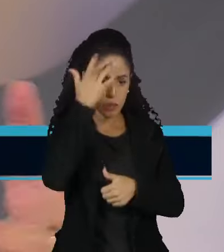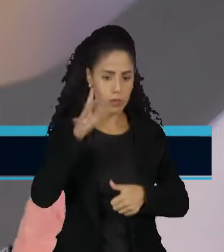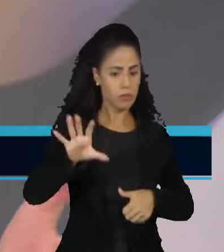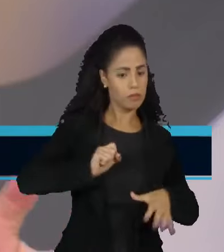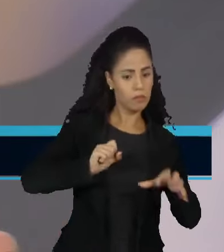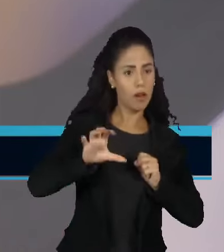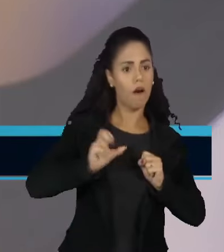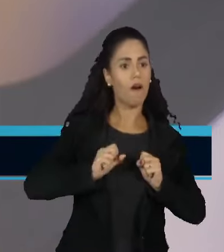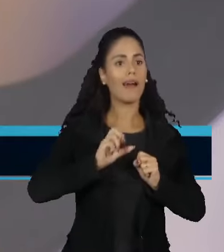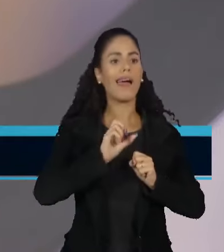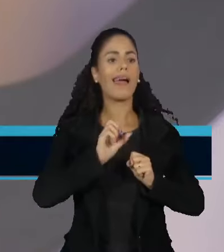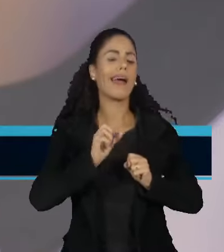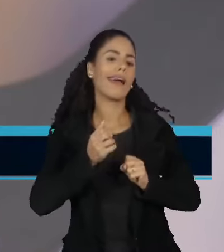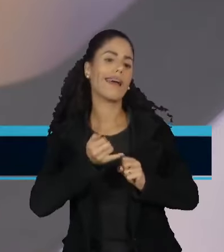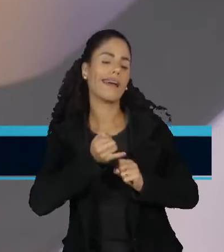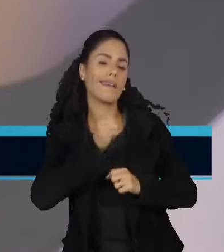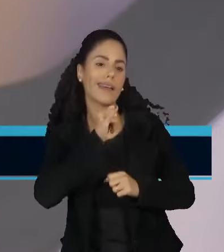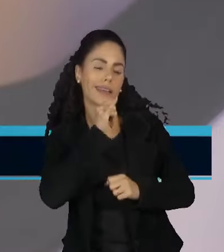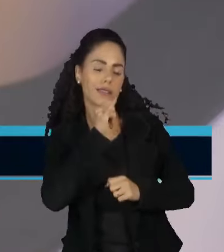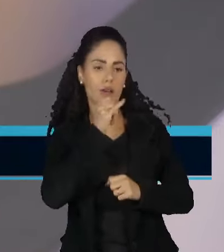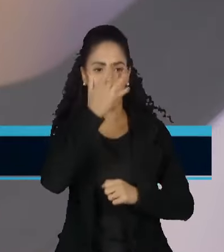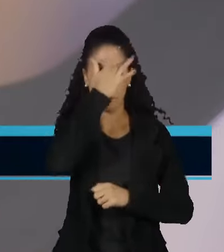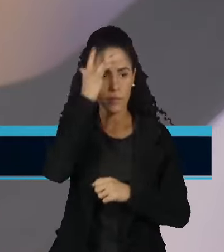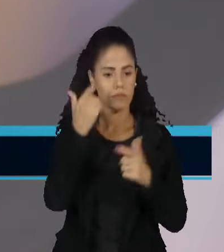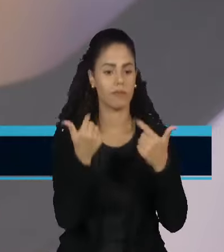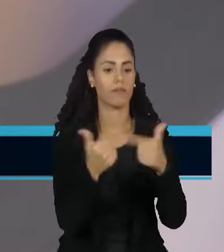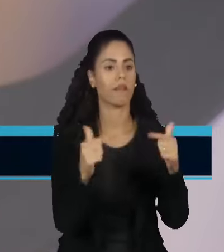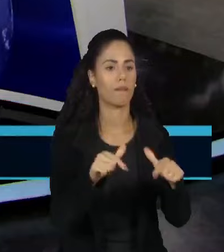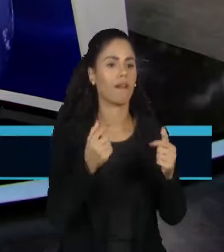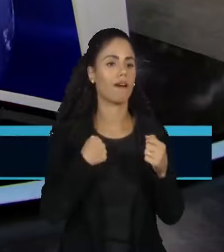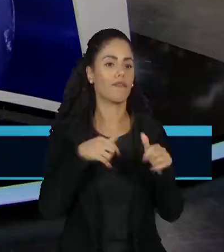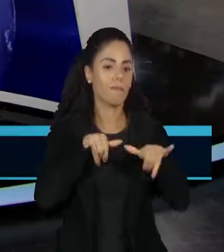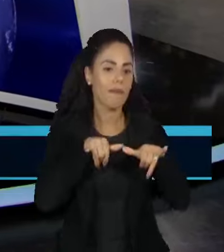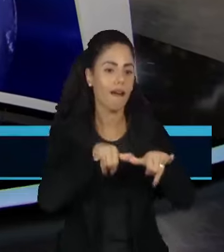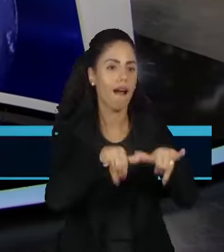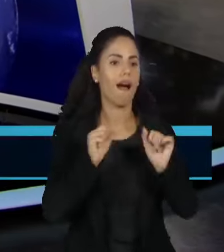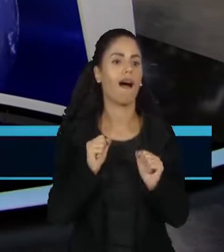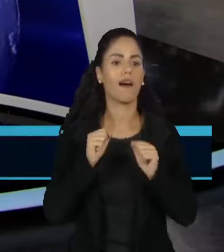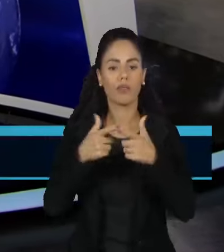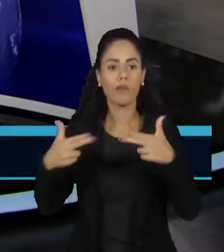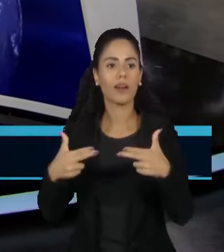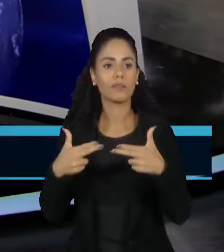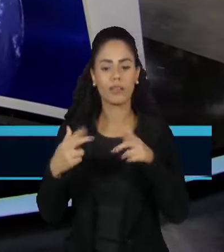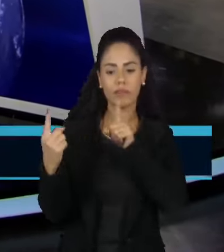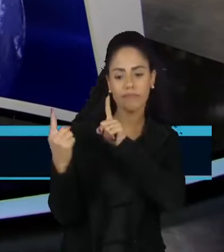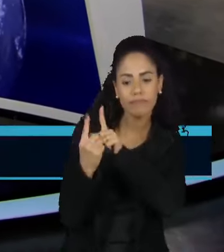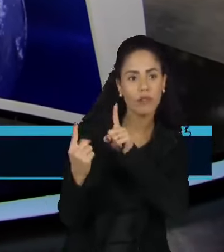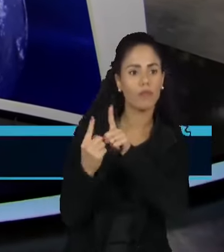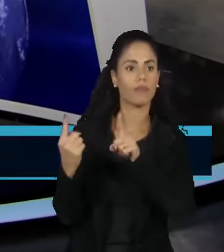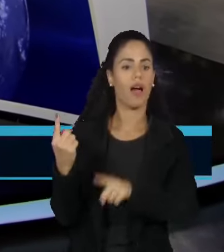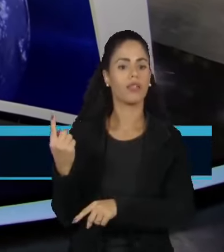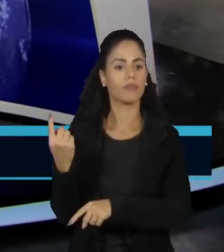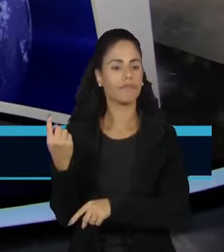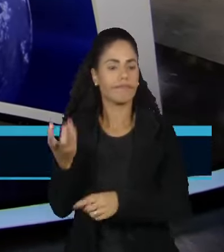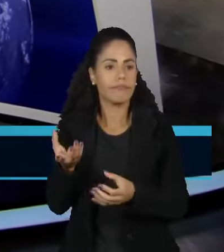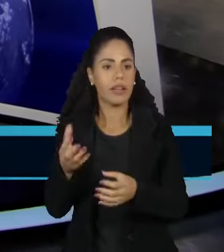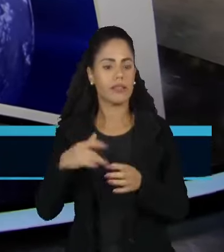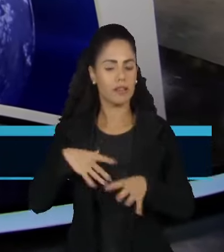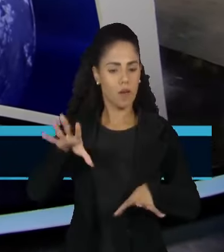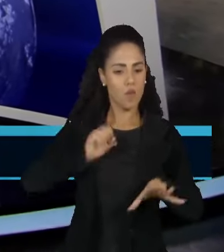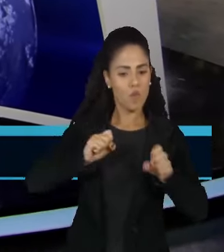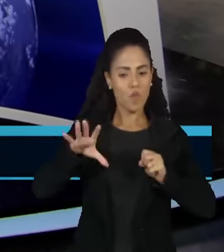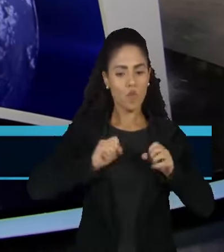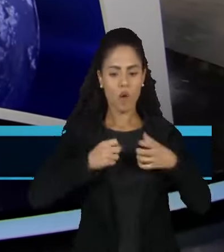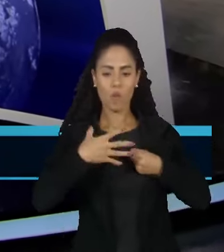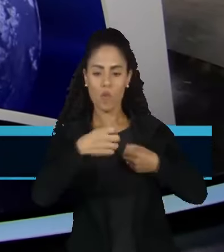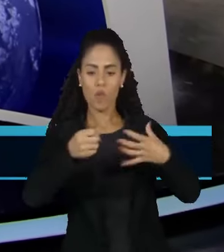nas caixas de supermercado, no transporte, assim por diante. A dengue, ela está aumentando não só em número de casos, mas também